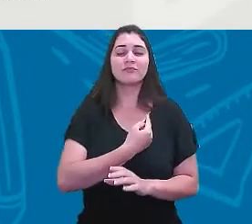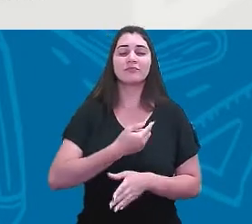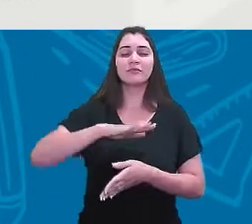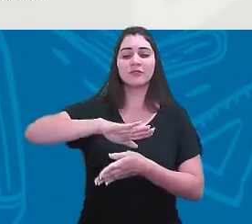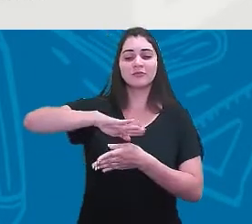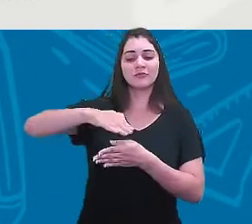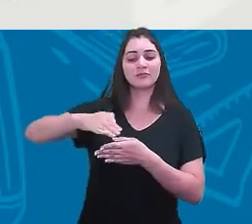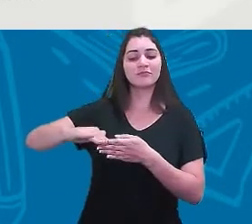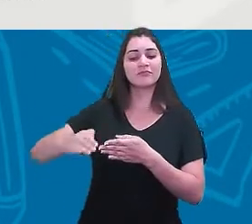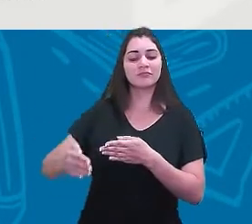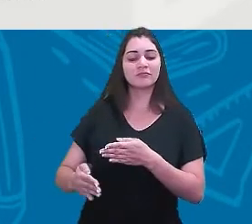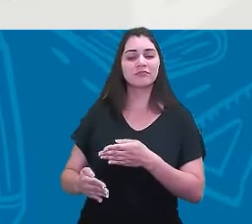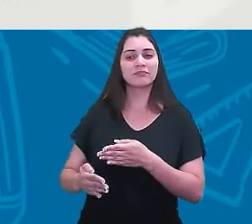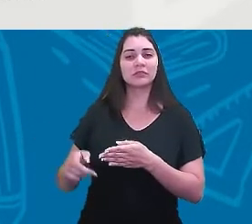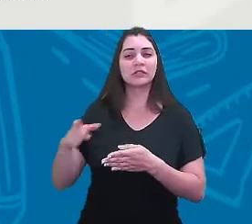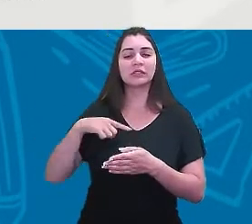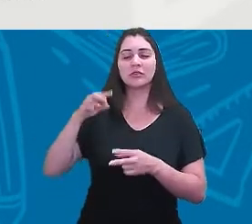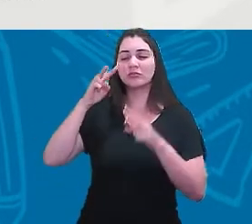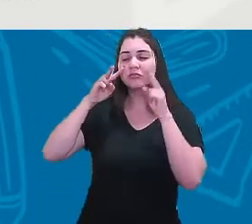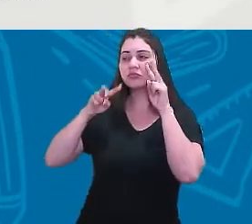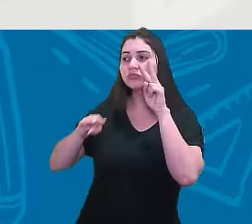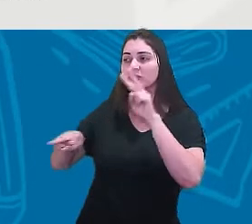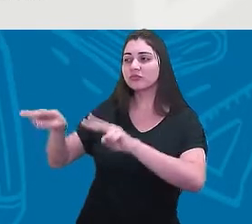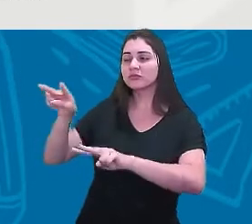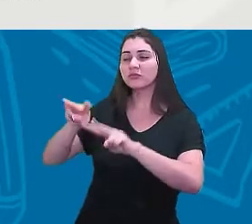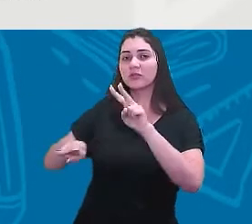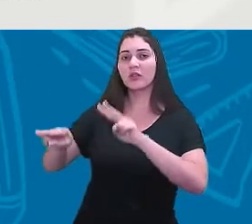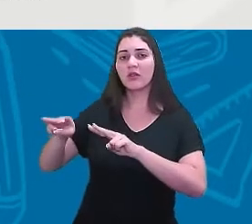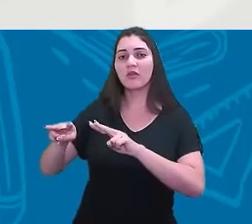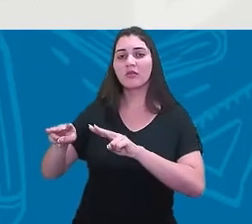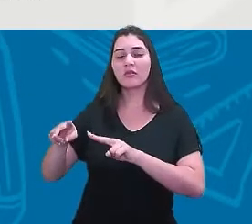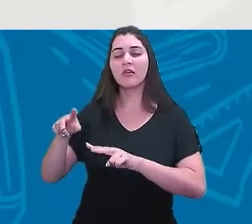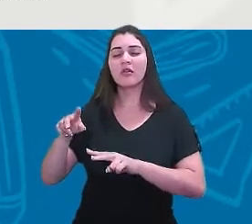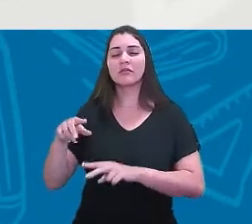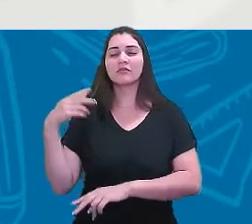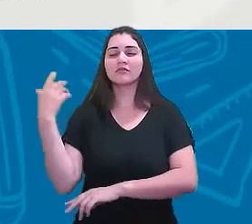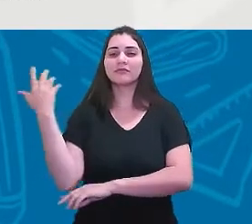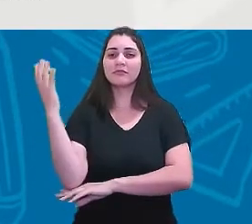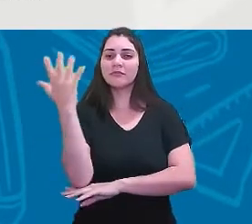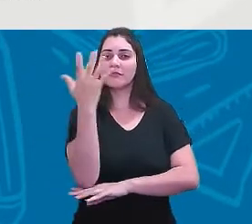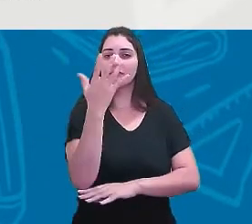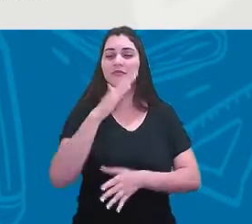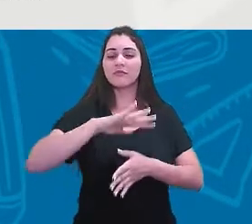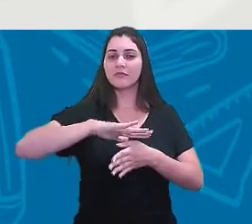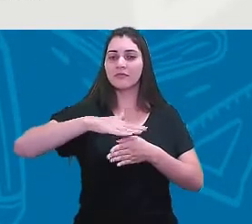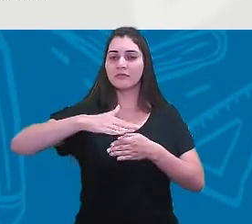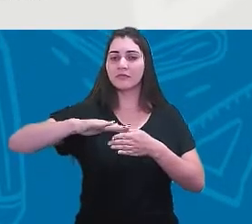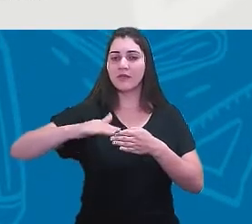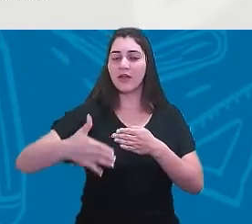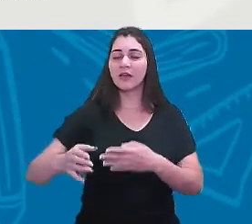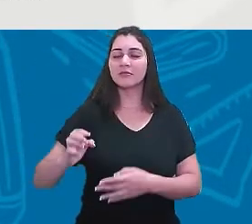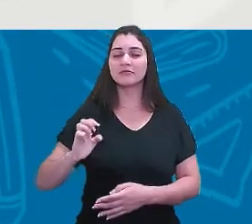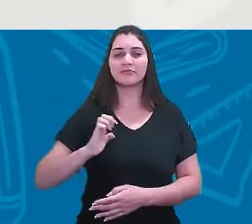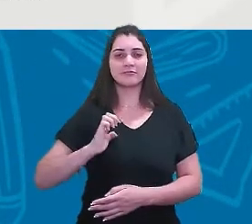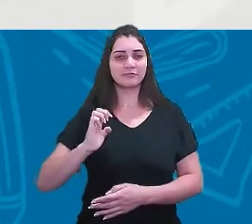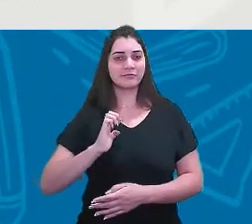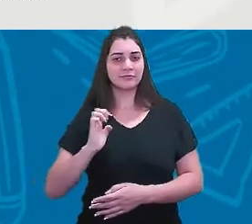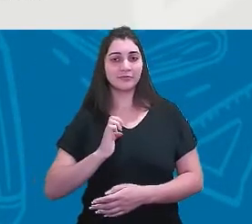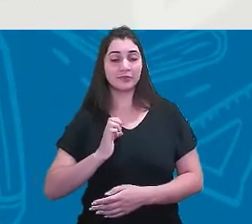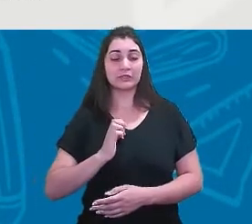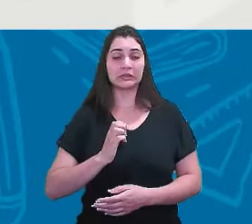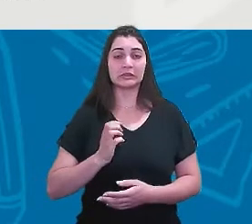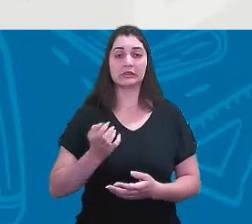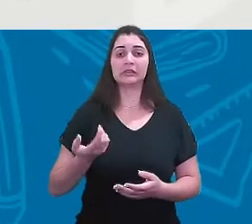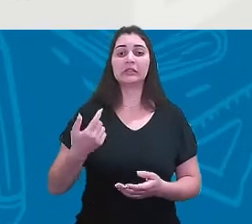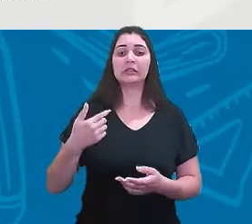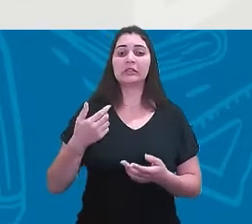aí a gente tem uma visão geral, né, para a gente ver que a floresta, que é Mata Atlântica, ela é uma floresta muito rica, né, tanto de espécies